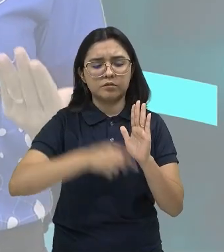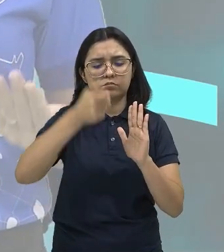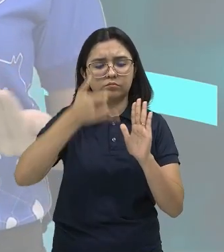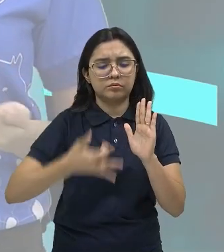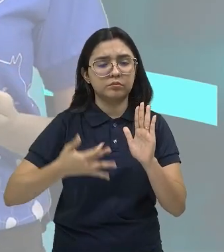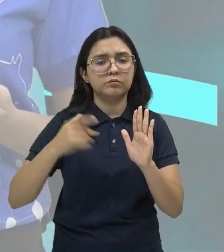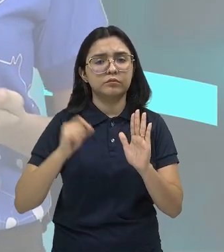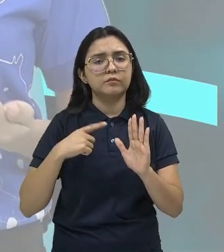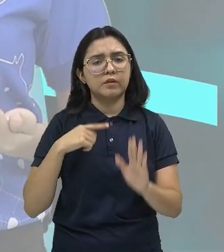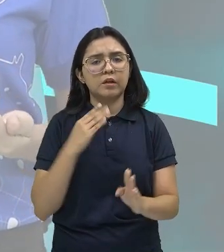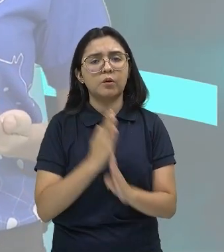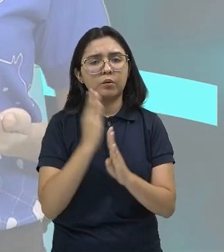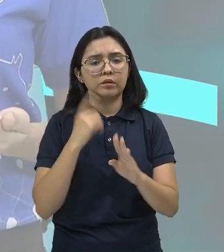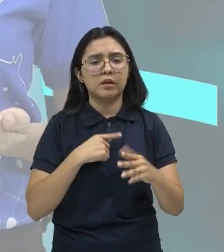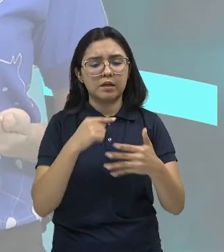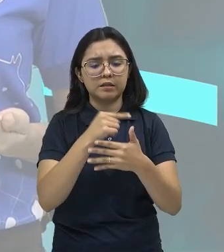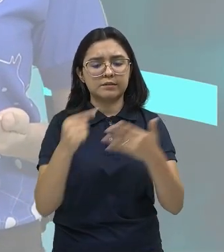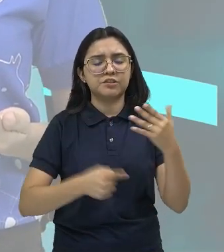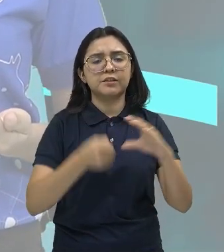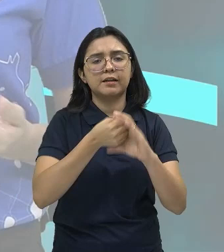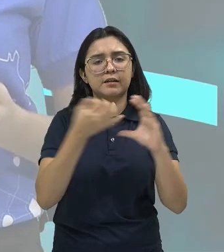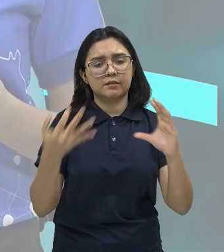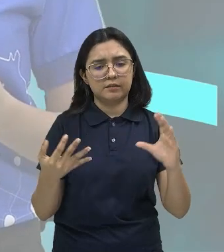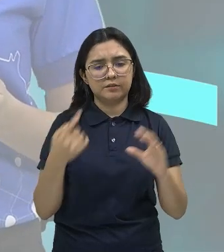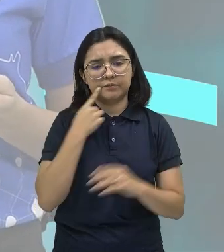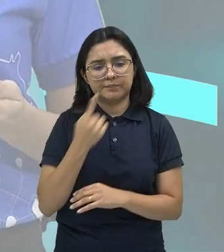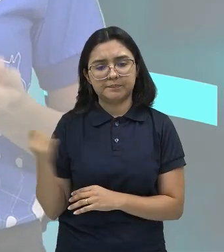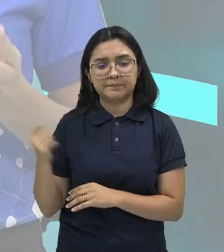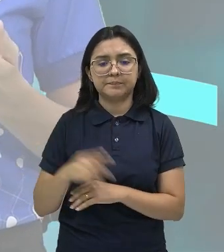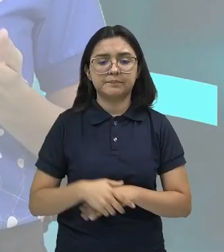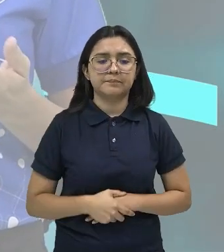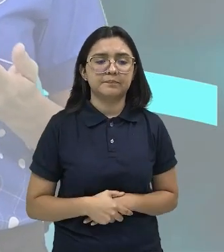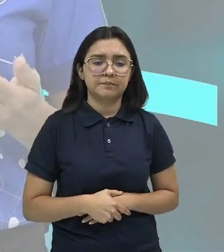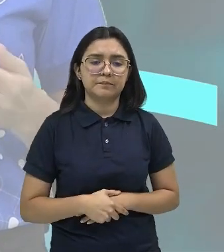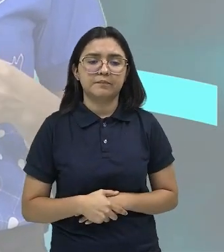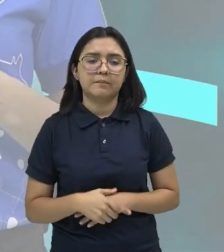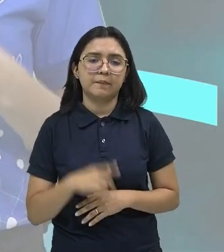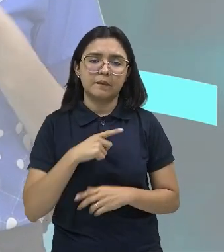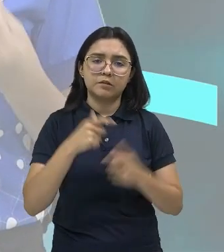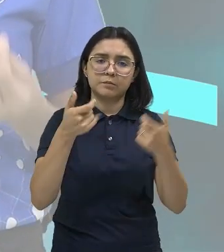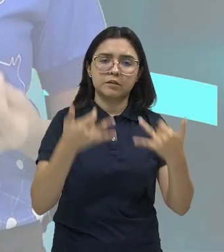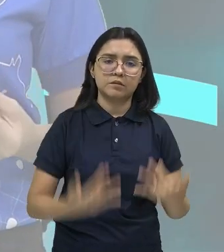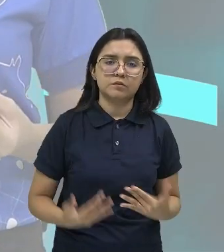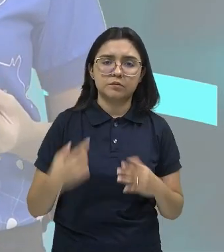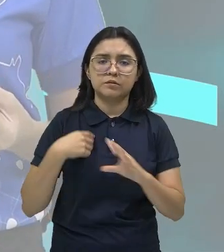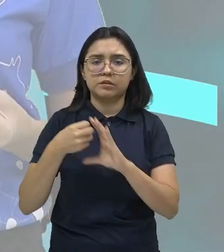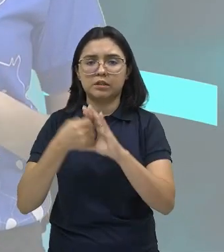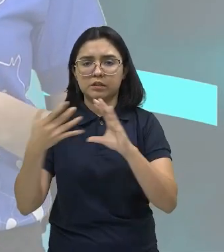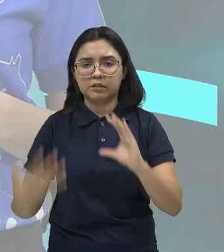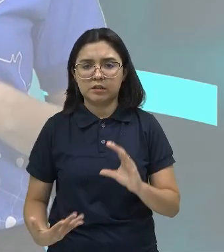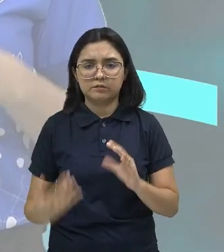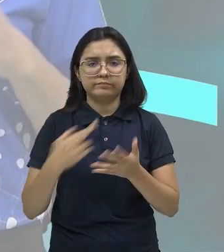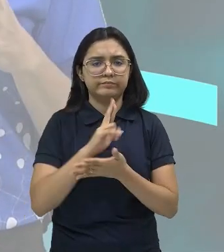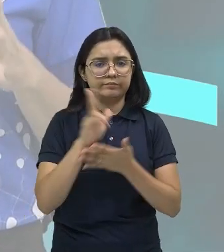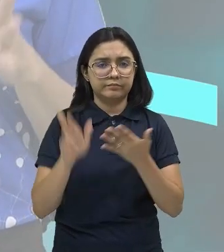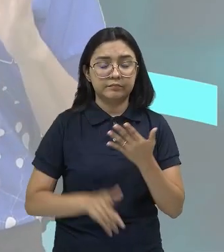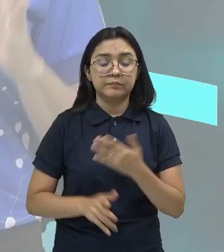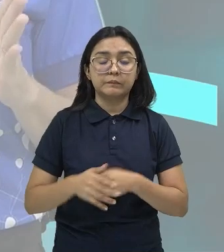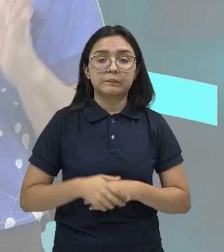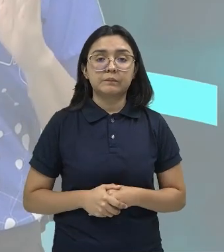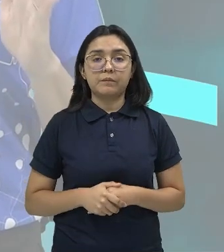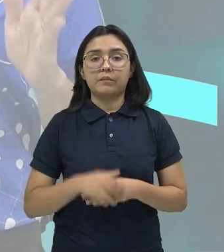encontrar todos esses tipos de características aqui. Definições, explicações, características.